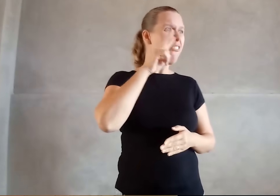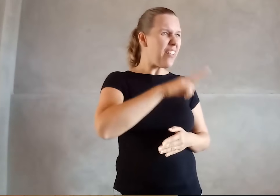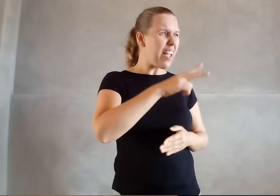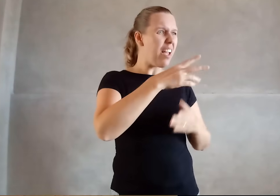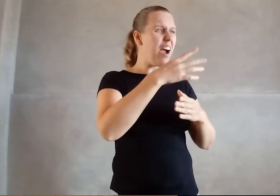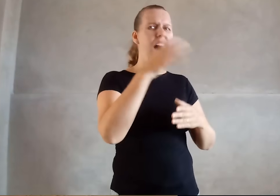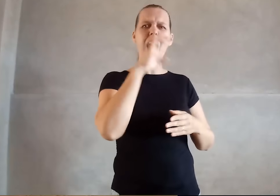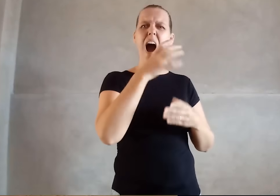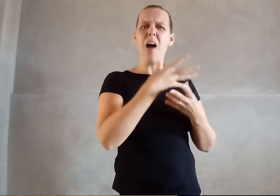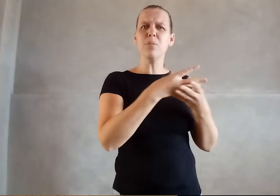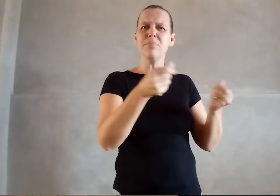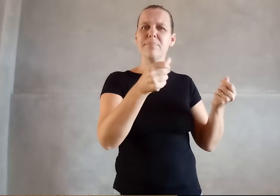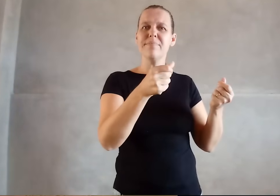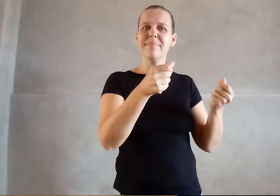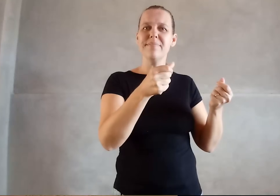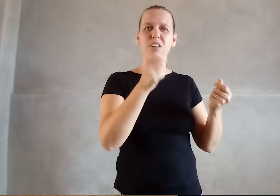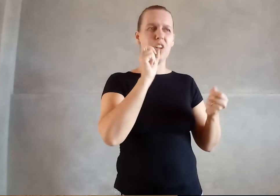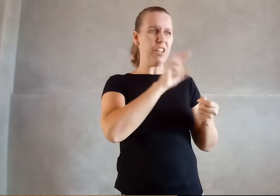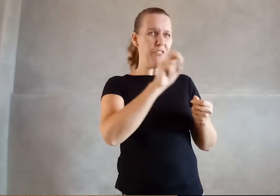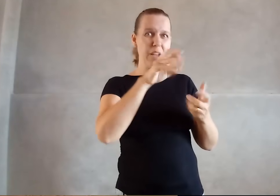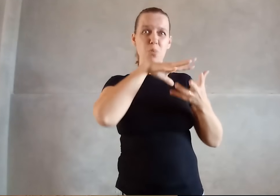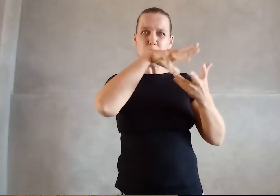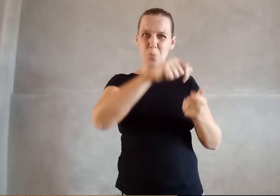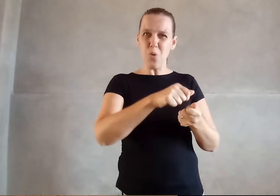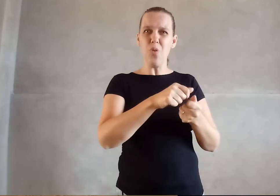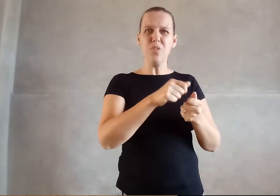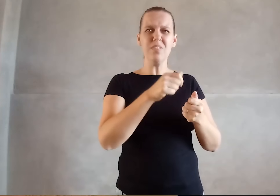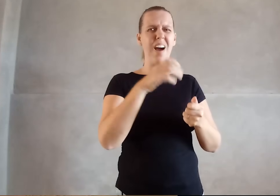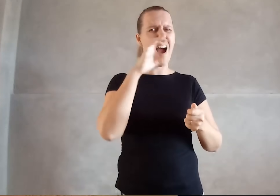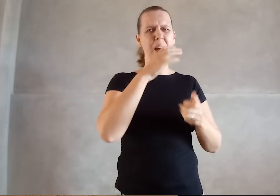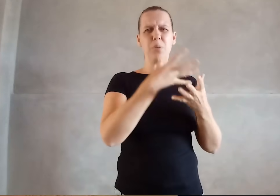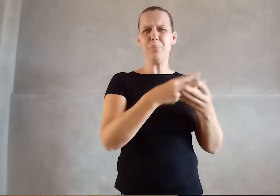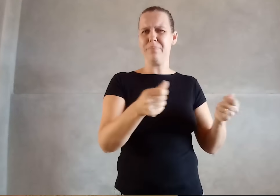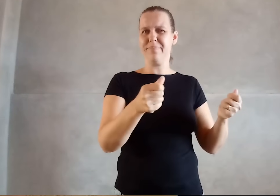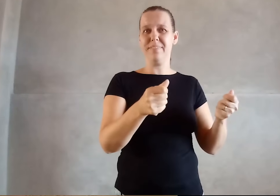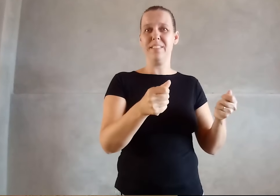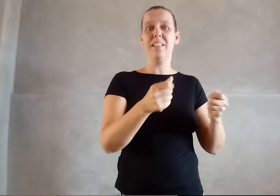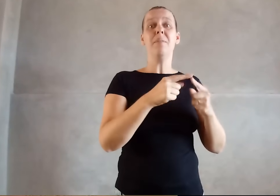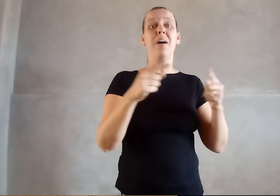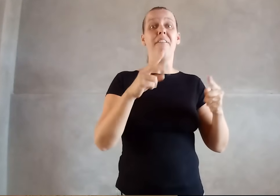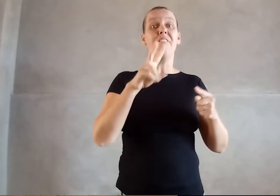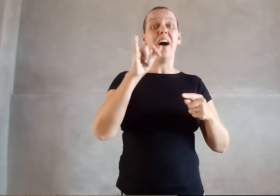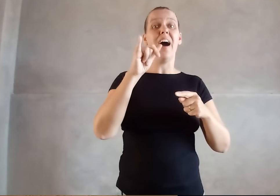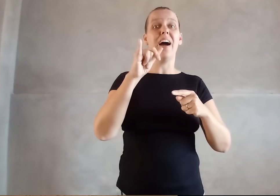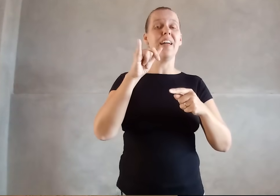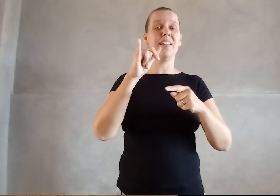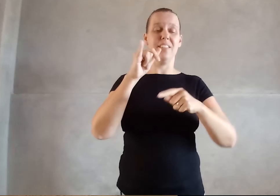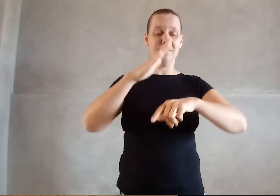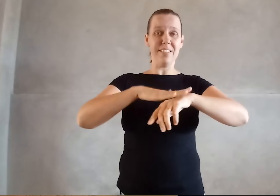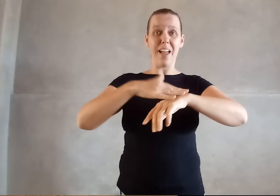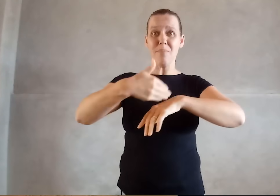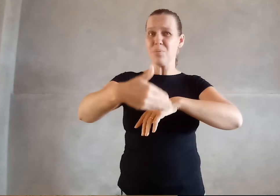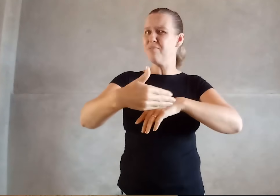é transitório, e chegará o dia em que passará definitivamente. Mas ele diz assim, mas o que não